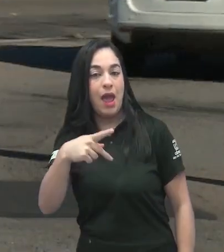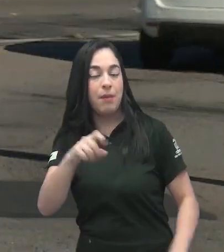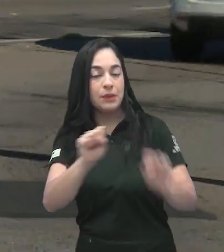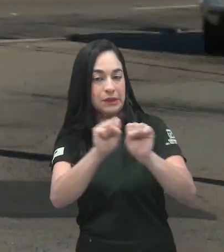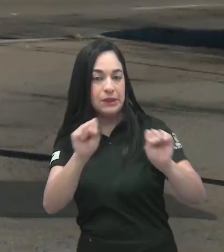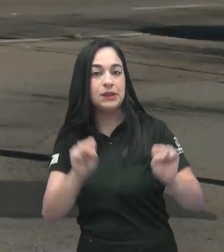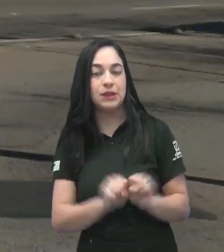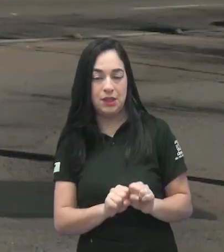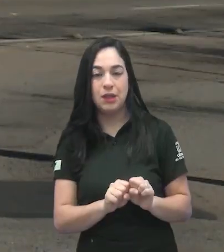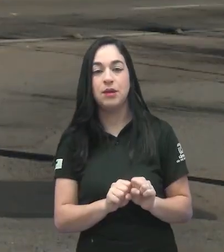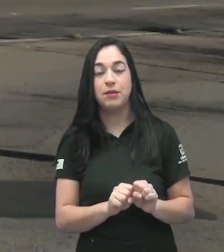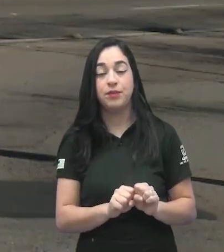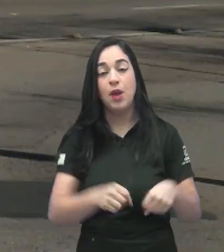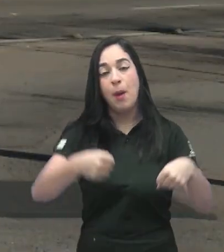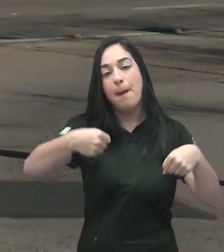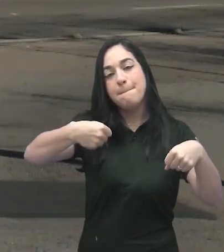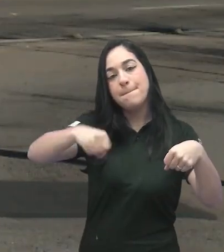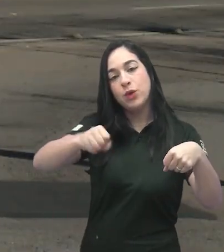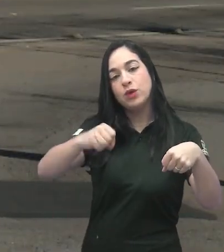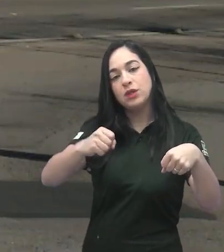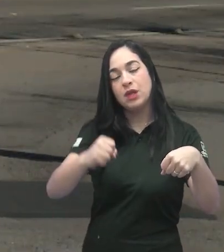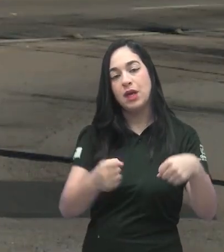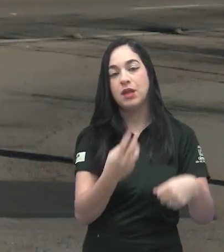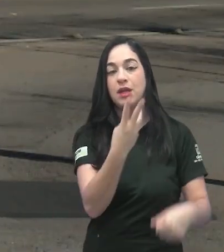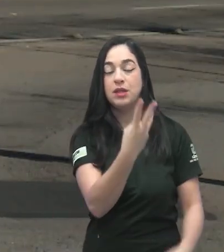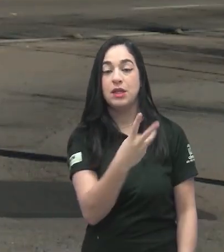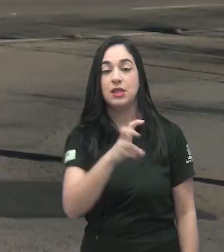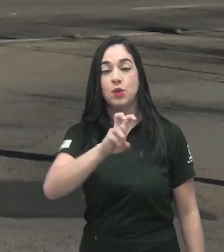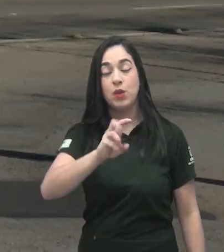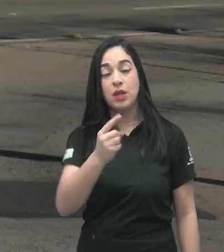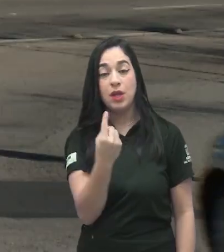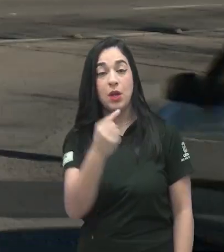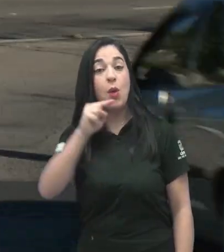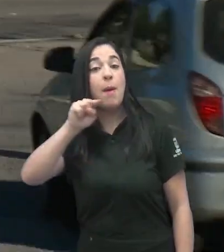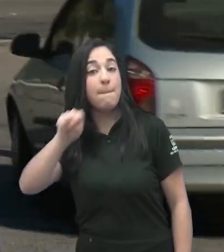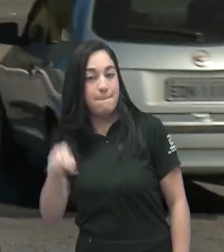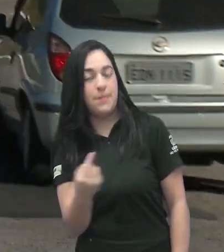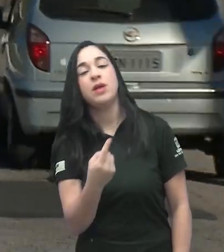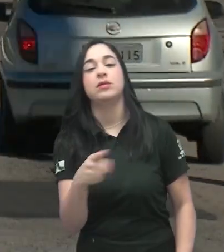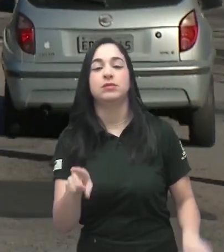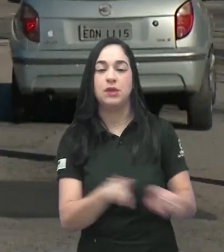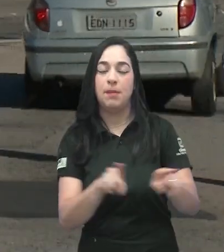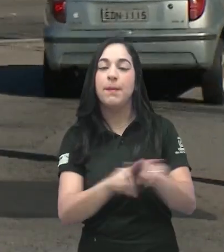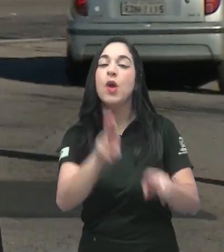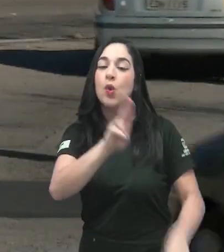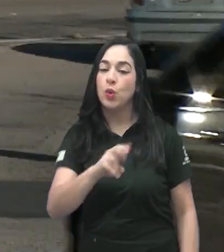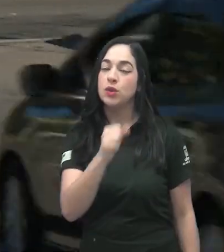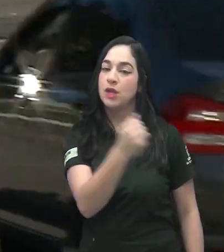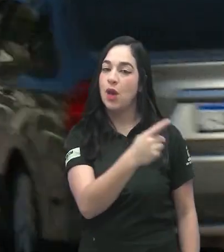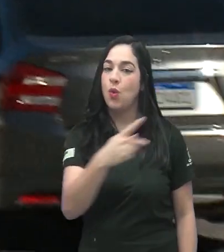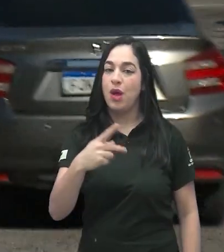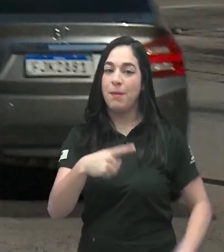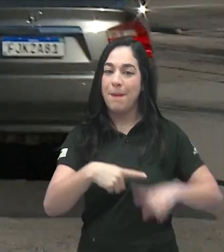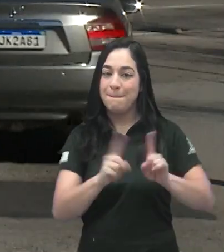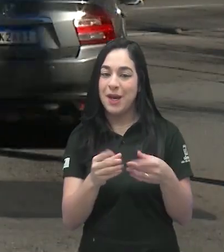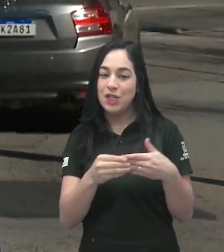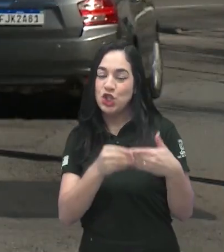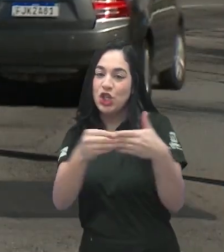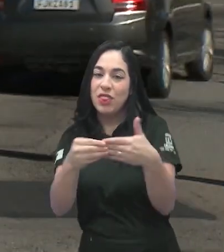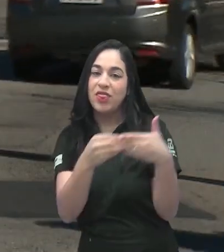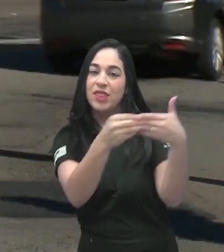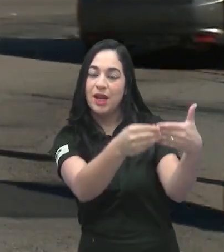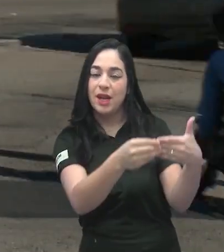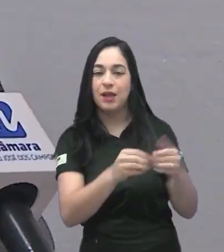aplicativos e plataformas. Já entre os motociclistas, esse número é de 351 mil, também por meio de plataformas, porém